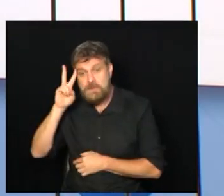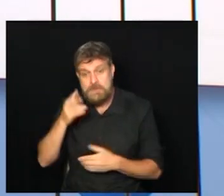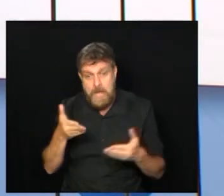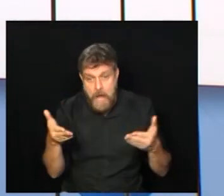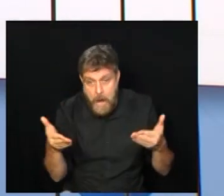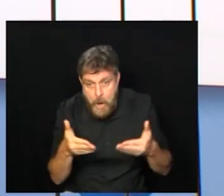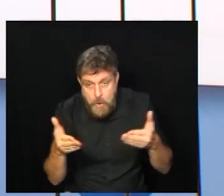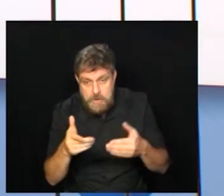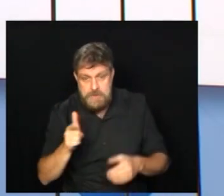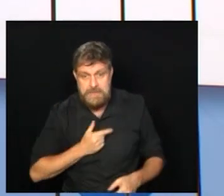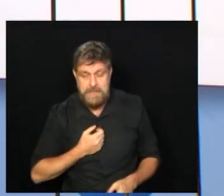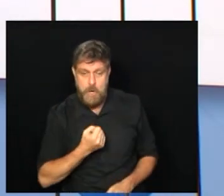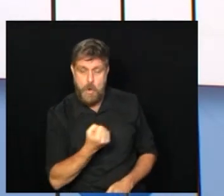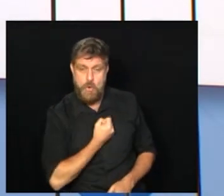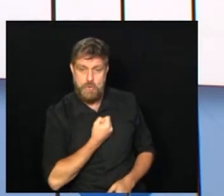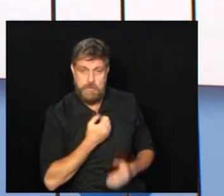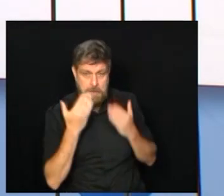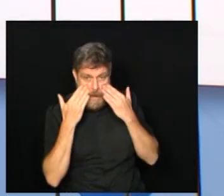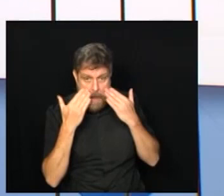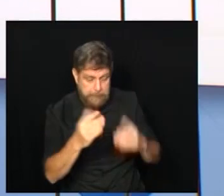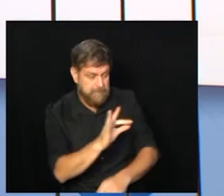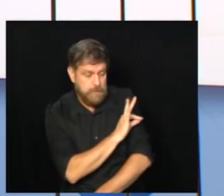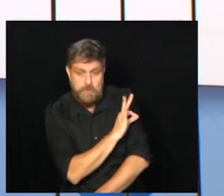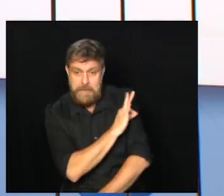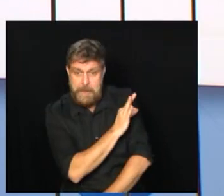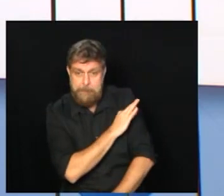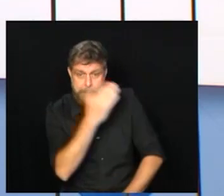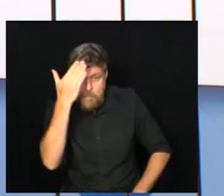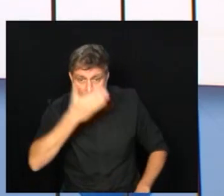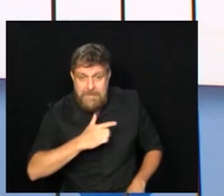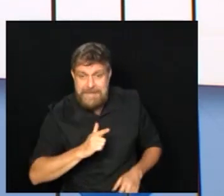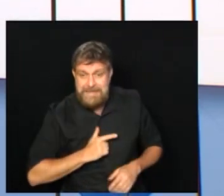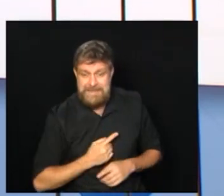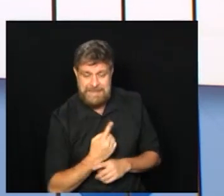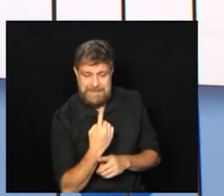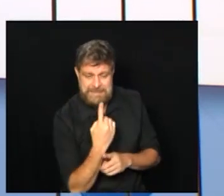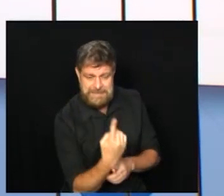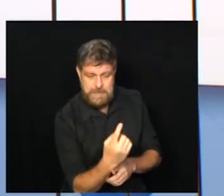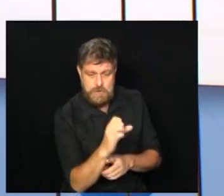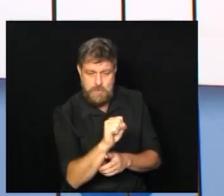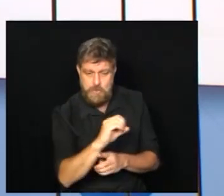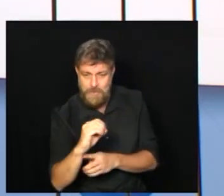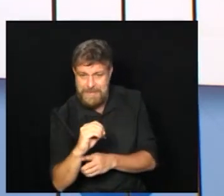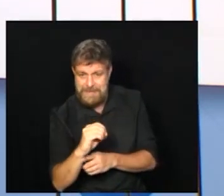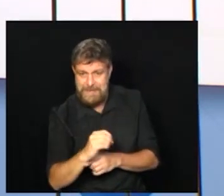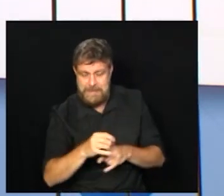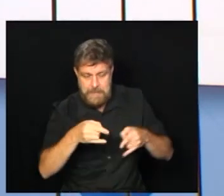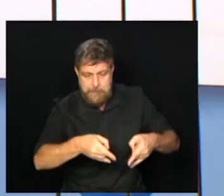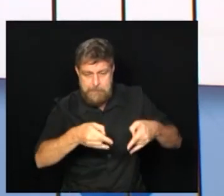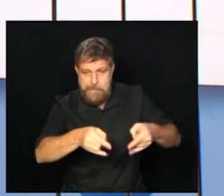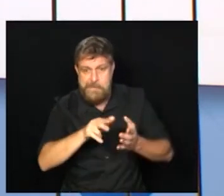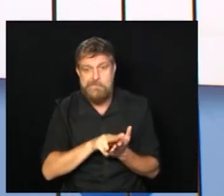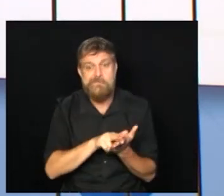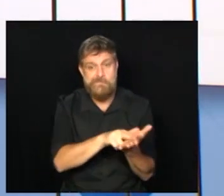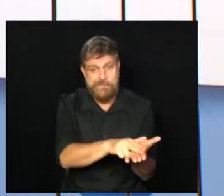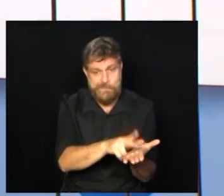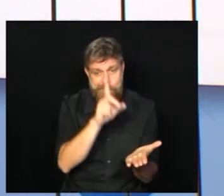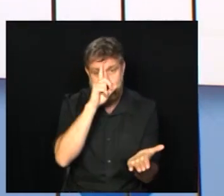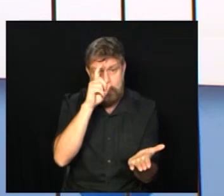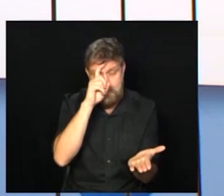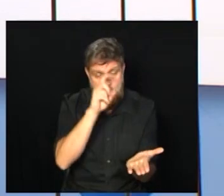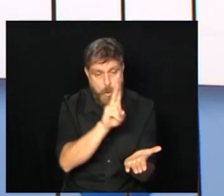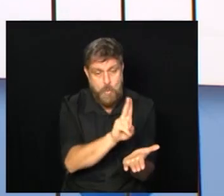de acordo com o último levantamento da Prefeitura, nós temos, olha, 180 leitos de UTI Covid ocupados, o